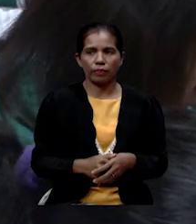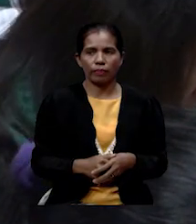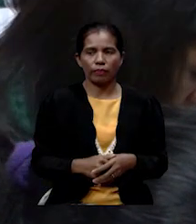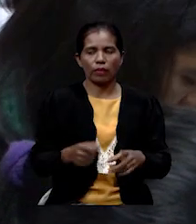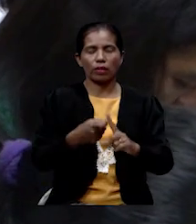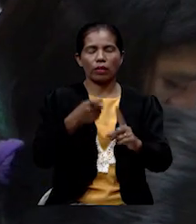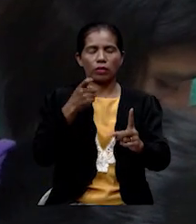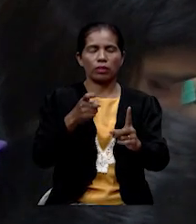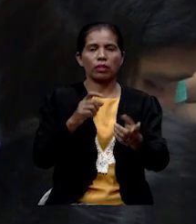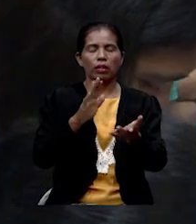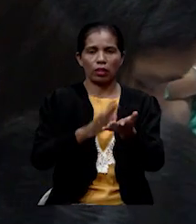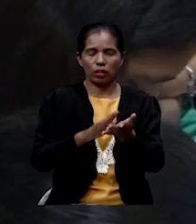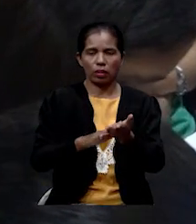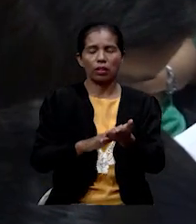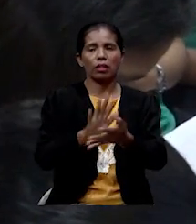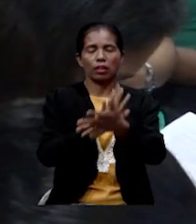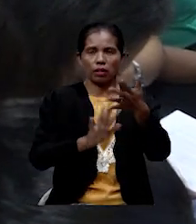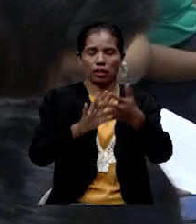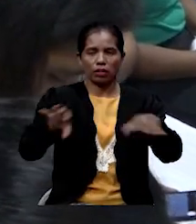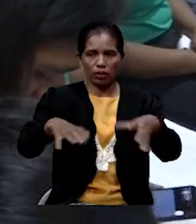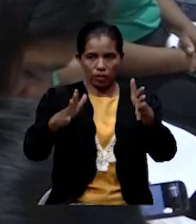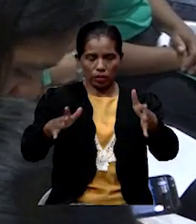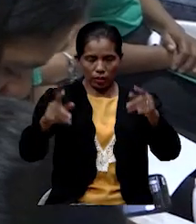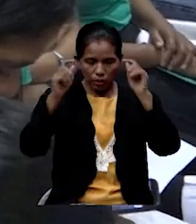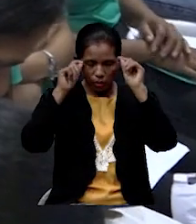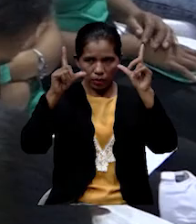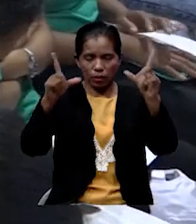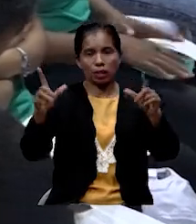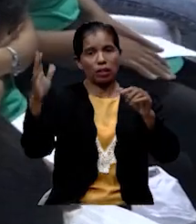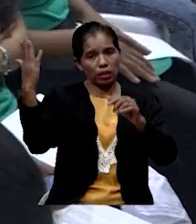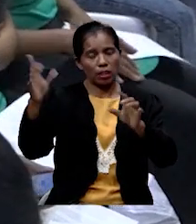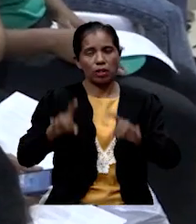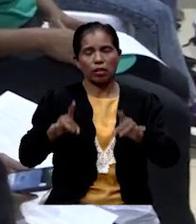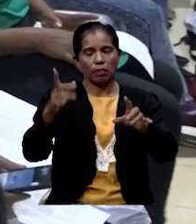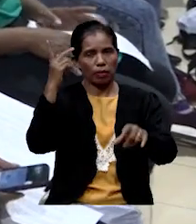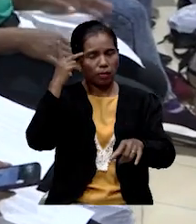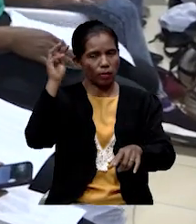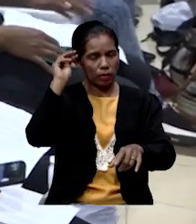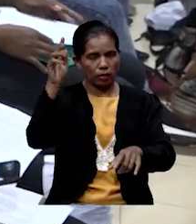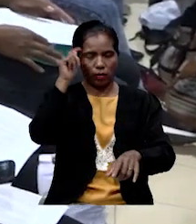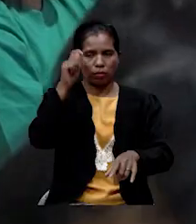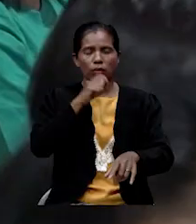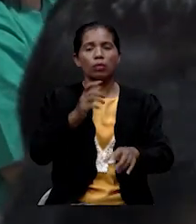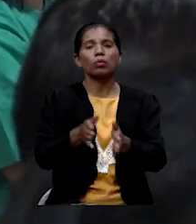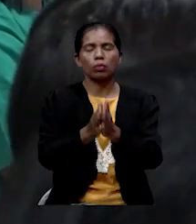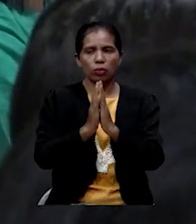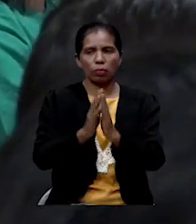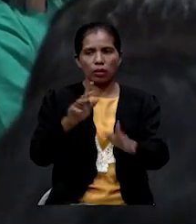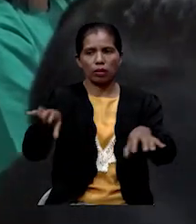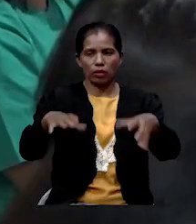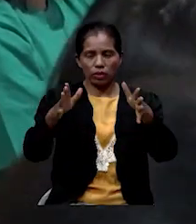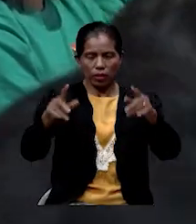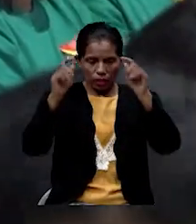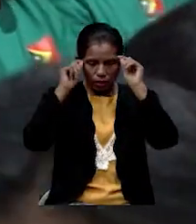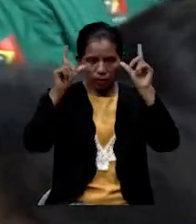Leucine discurso e cerimônia de despedida ao trabalhador Timor-Wanzira para a Austrália. Primeiro-ministro Taru Matanruak, russo para trabalhador Timor-Wanzira e